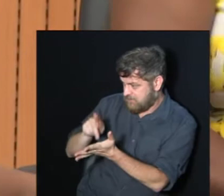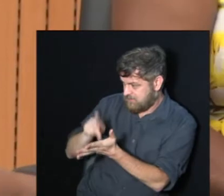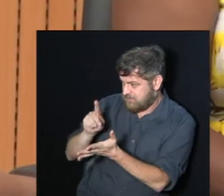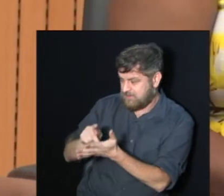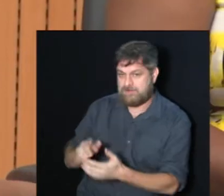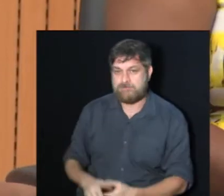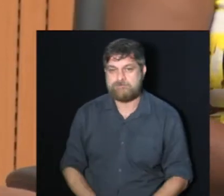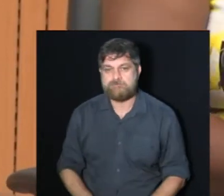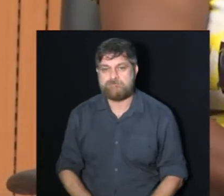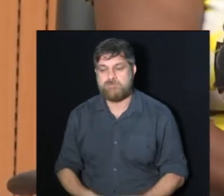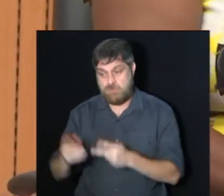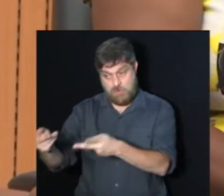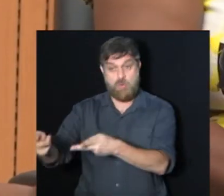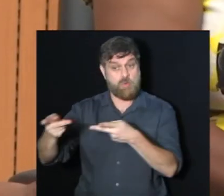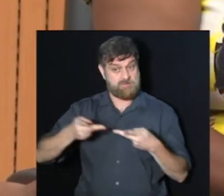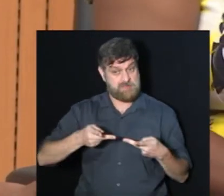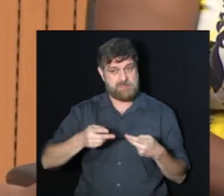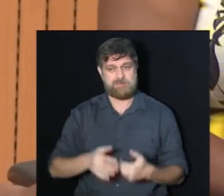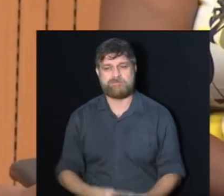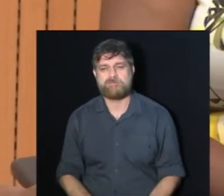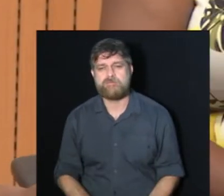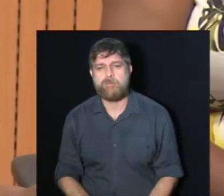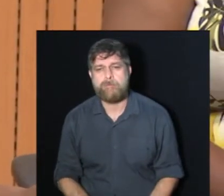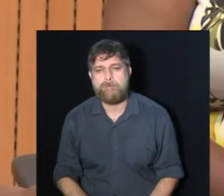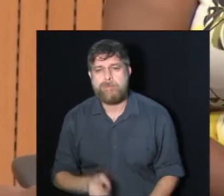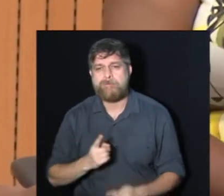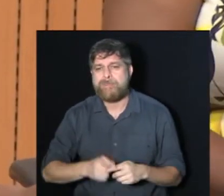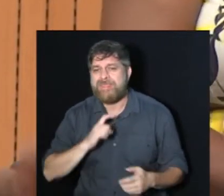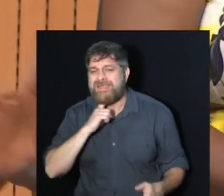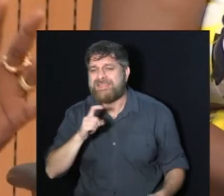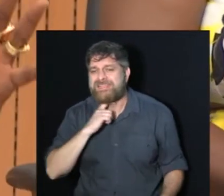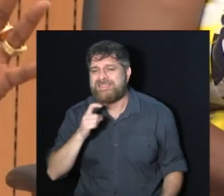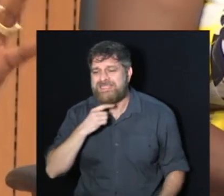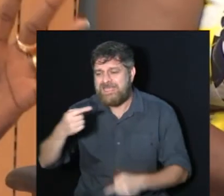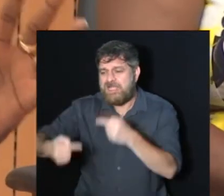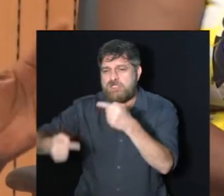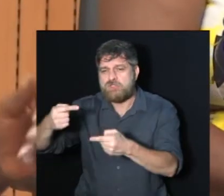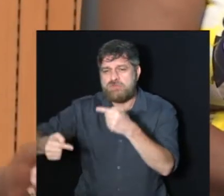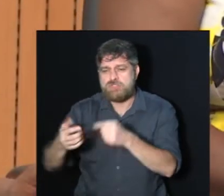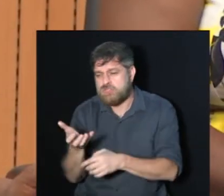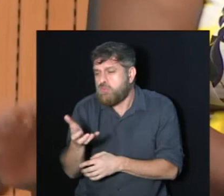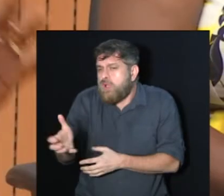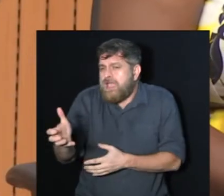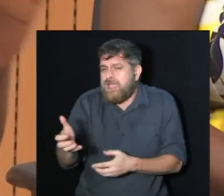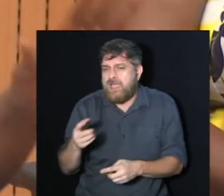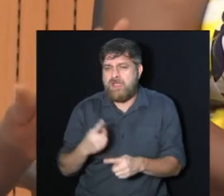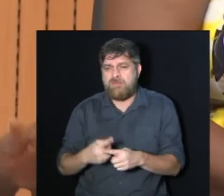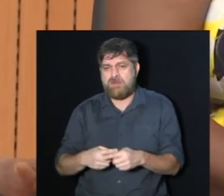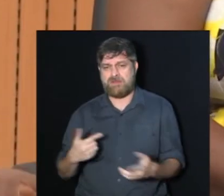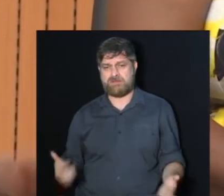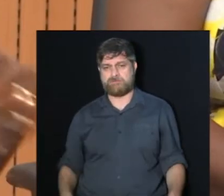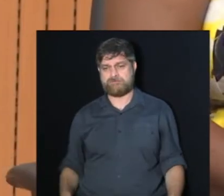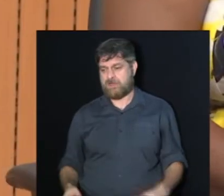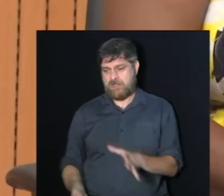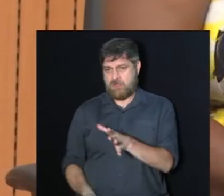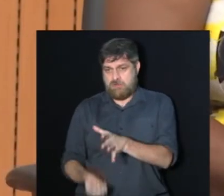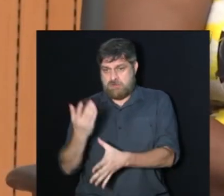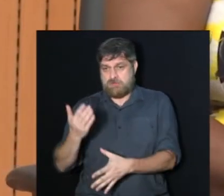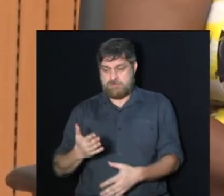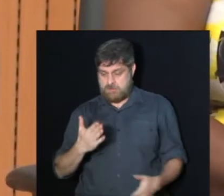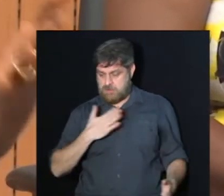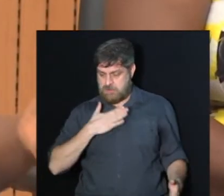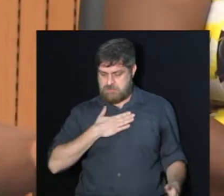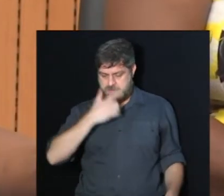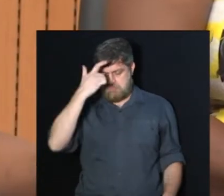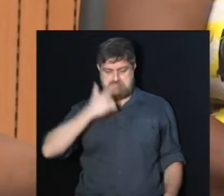vou convidar. E por que ninguém quer discutir isso? Porque é fácil não discutir isso. Isso não está acontecendo. Não está acontecendo